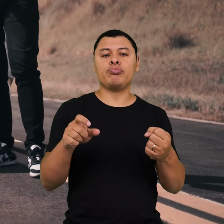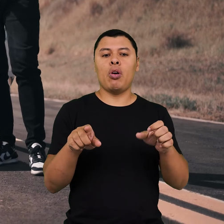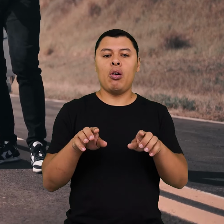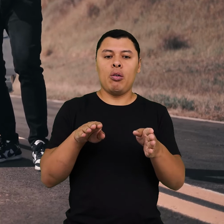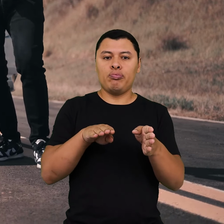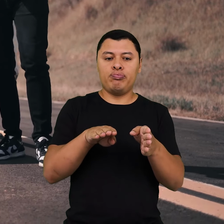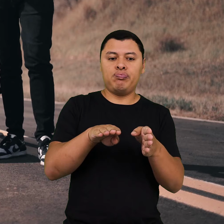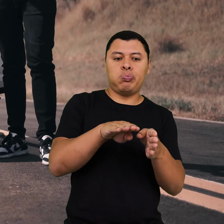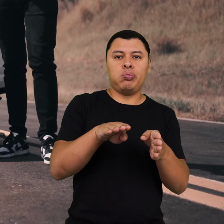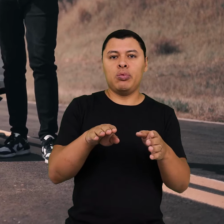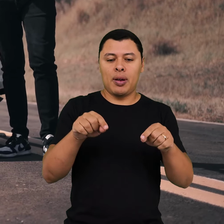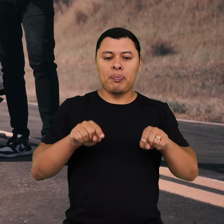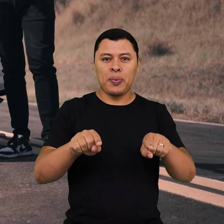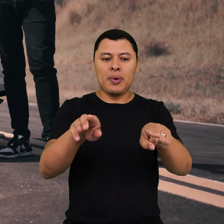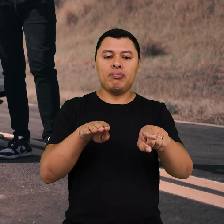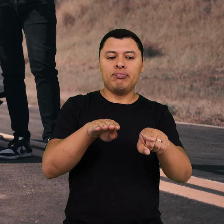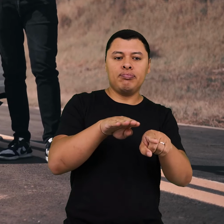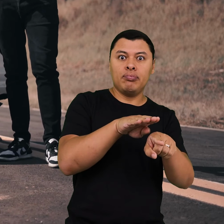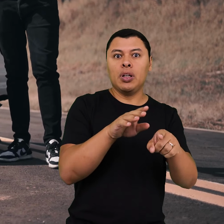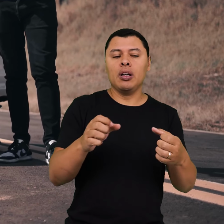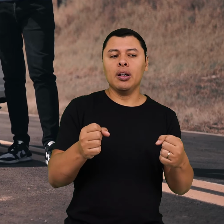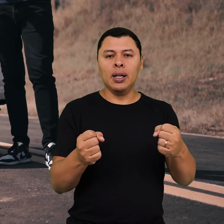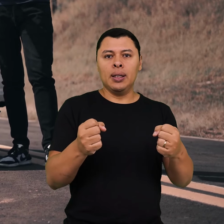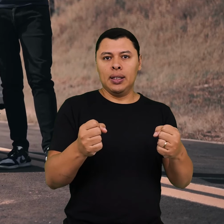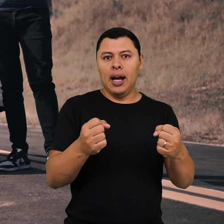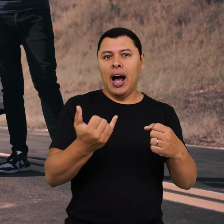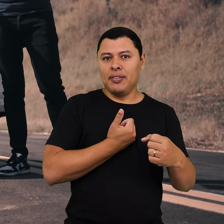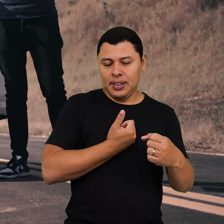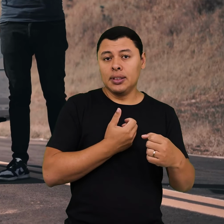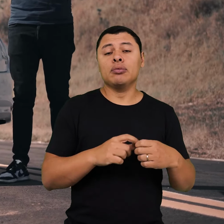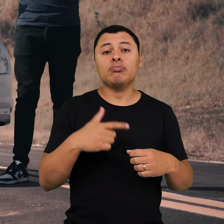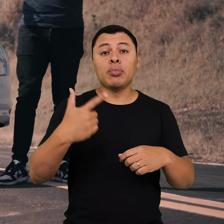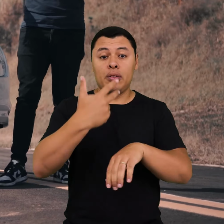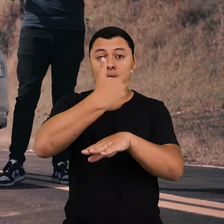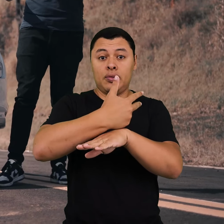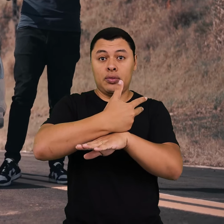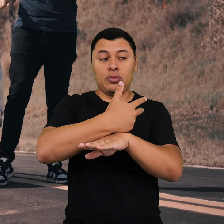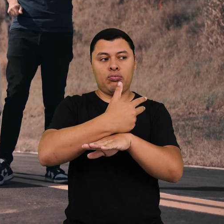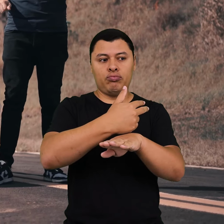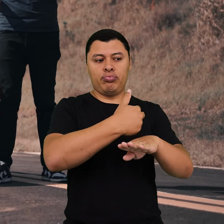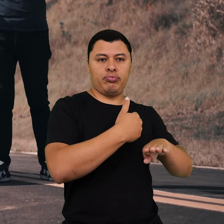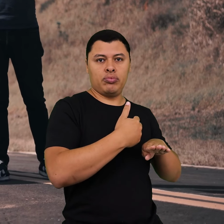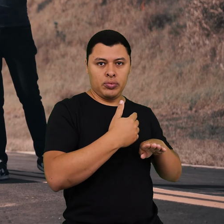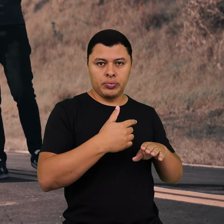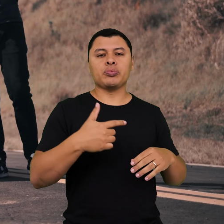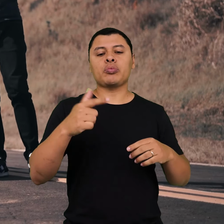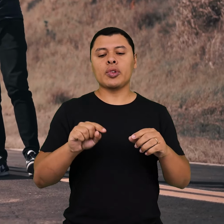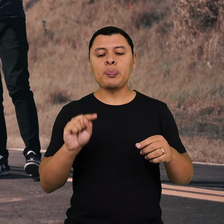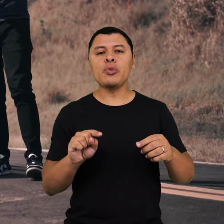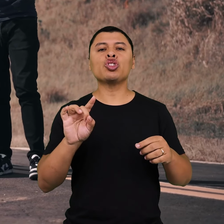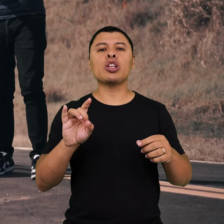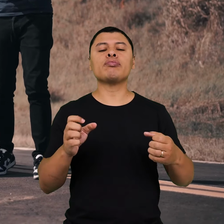sistema pré-colisão, né? A frenagem autônoma parcial. Tem câmera de ré e controle de velocidade de cruzeiro. Esses são os pontos fortes dele. O